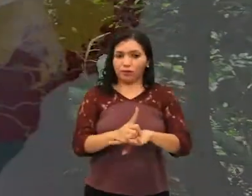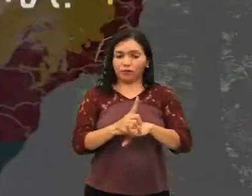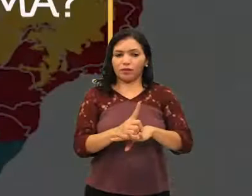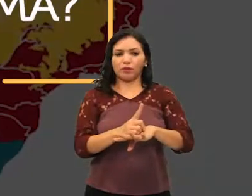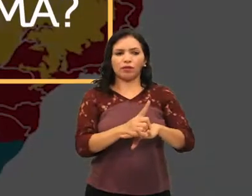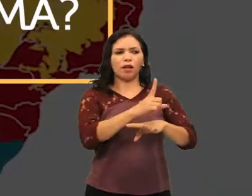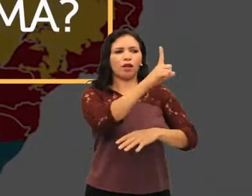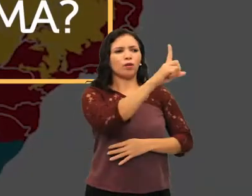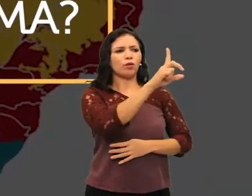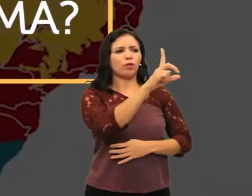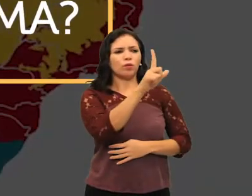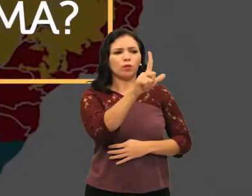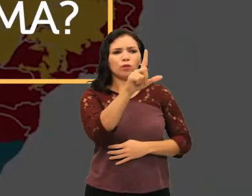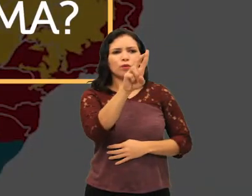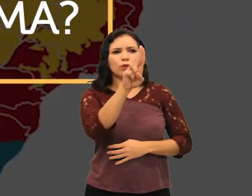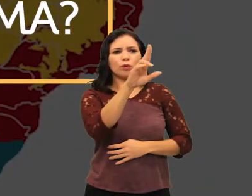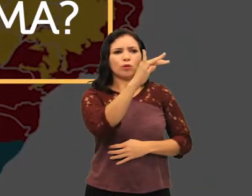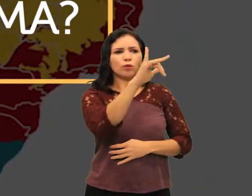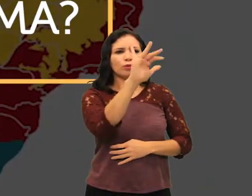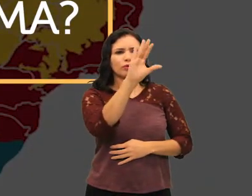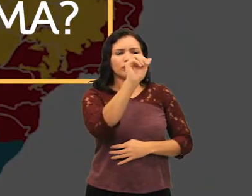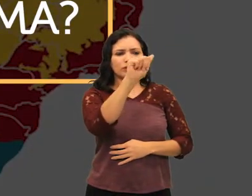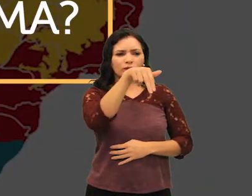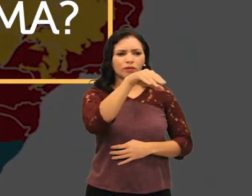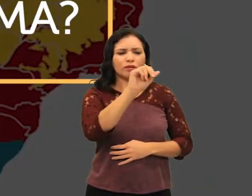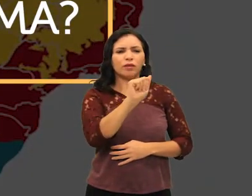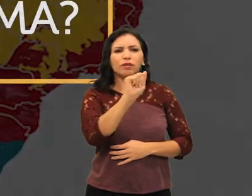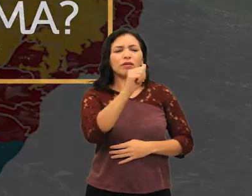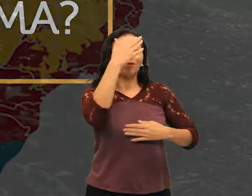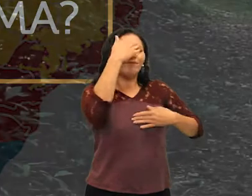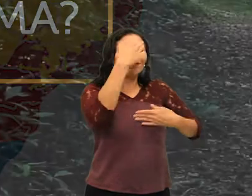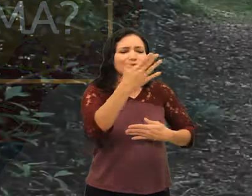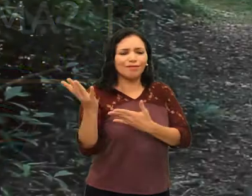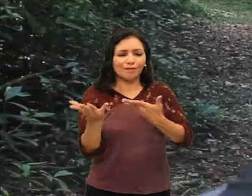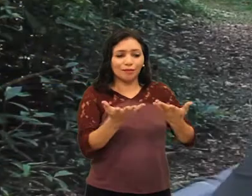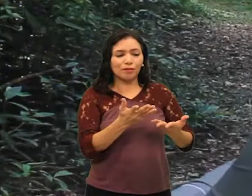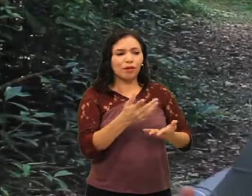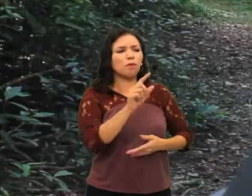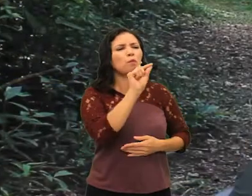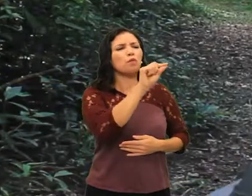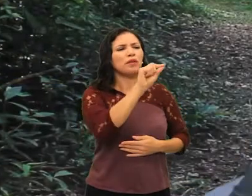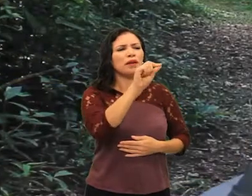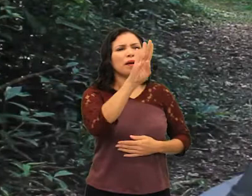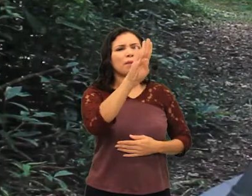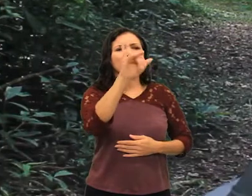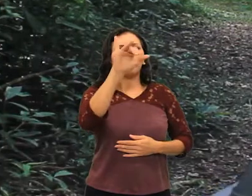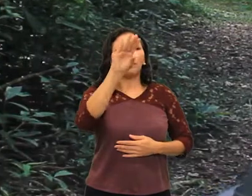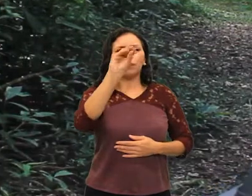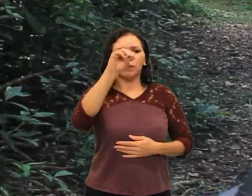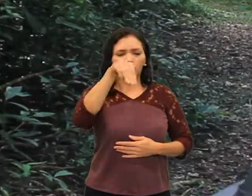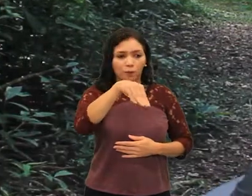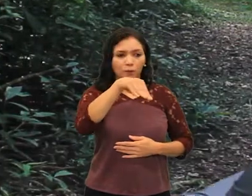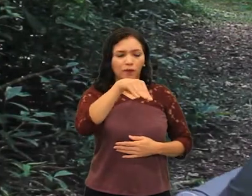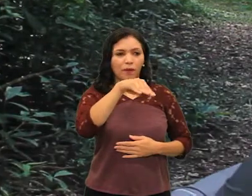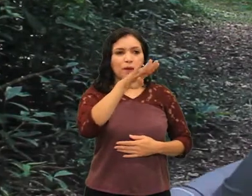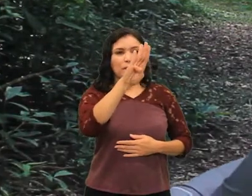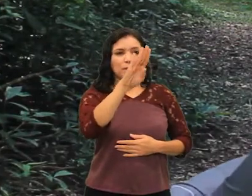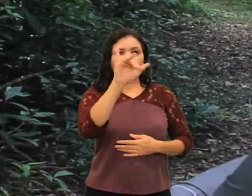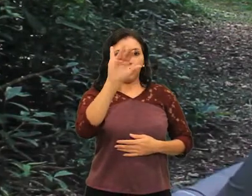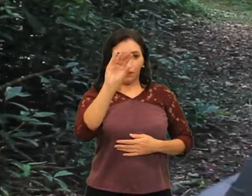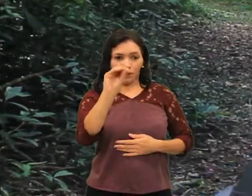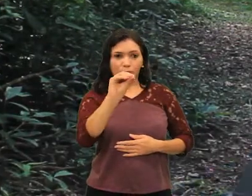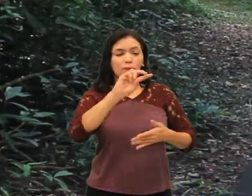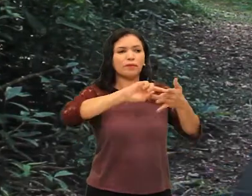gente, mas e aí, de fato, o que é um bioma? Bom, bio significa vida, ioma